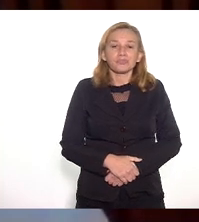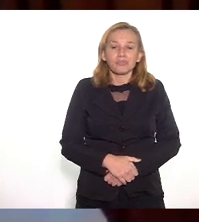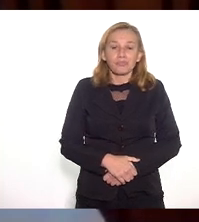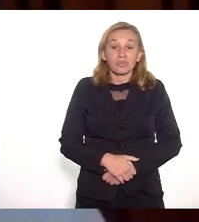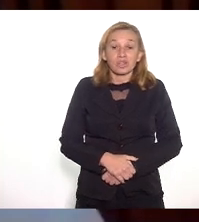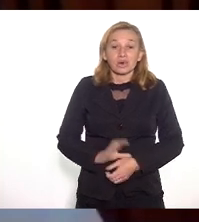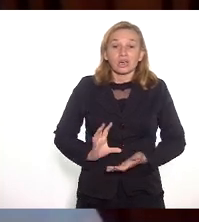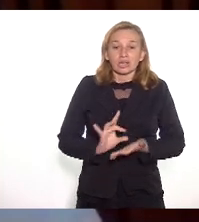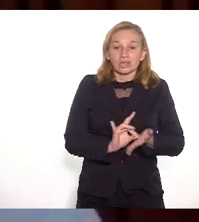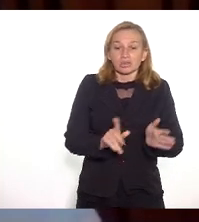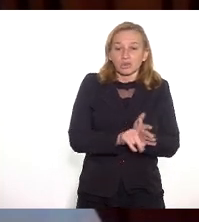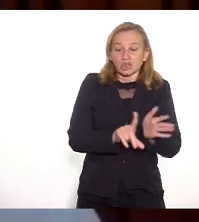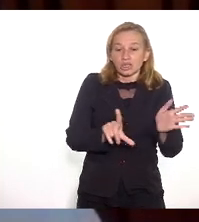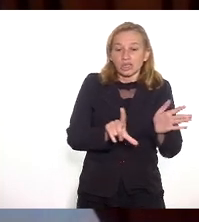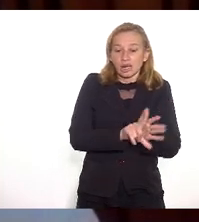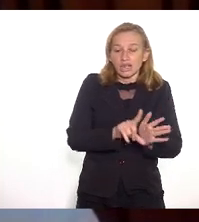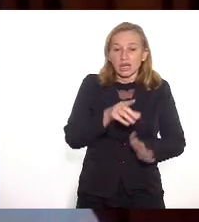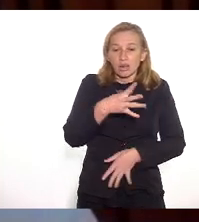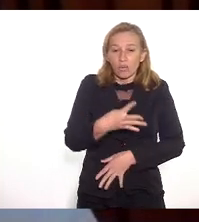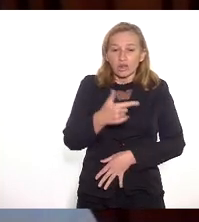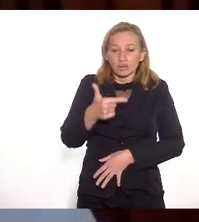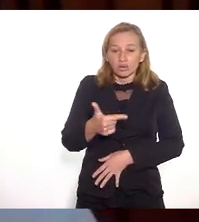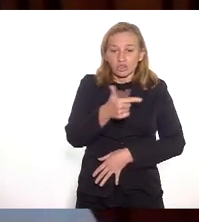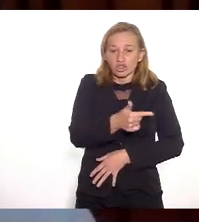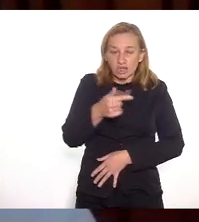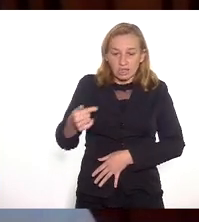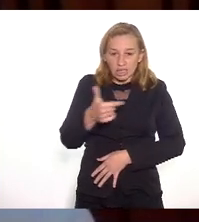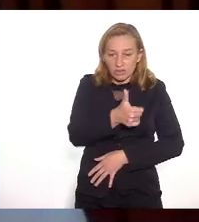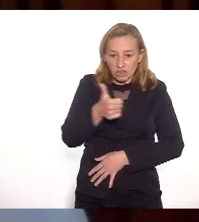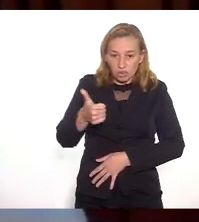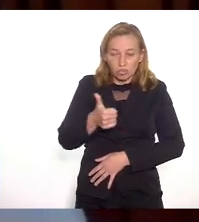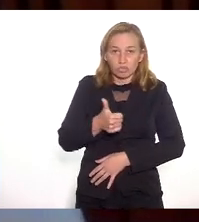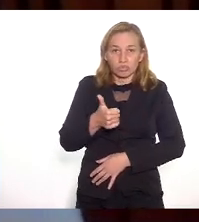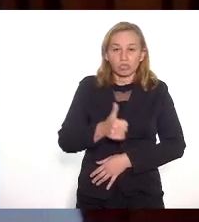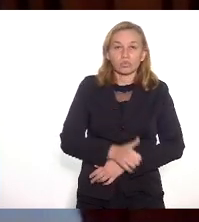Parecer pela anexação, projeto de lei 4217 de 21.